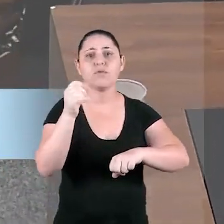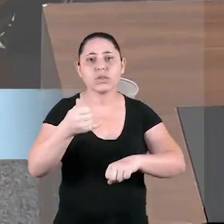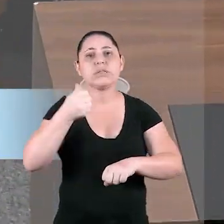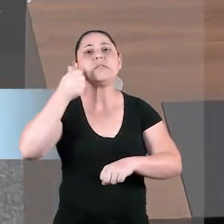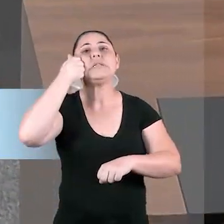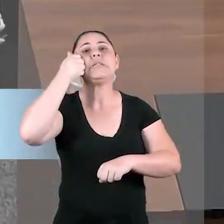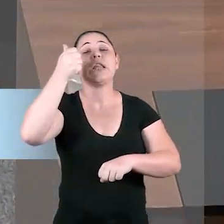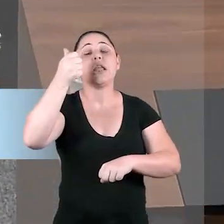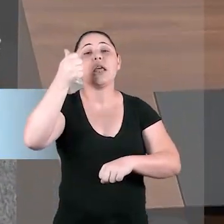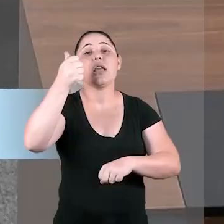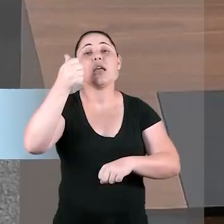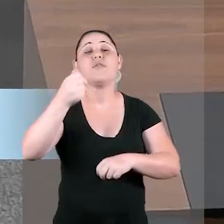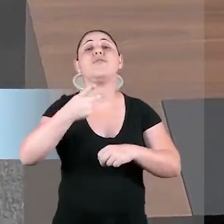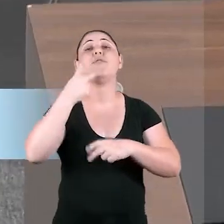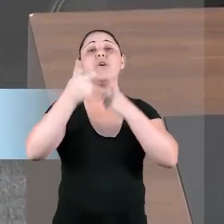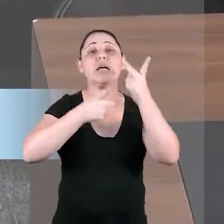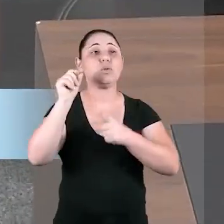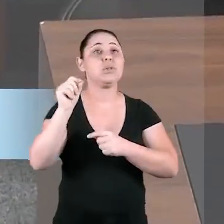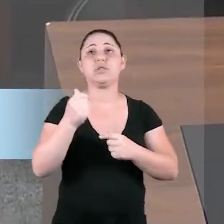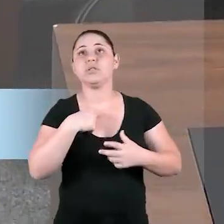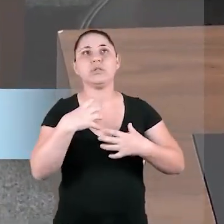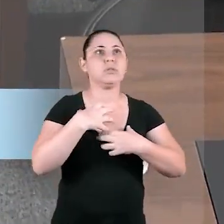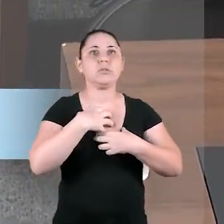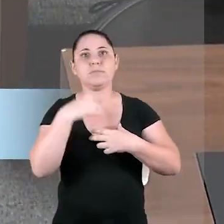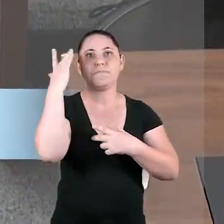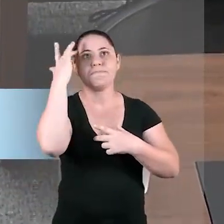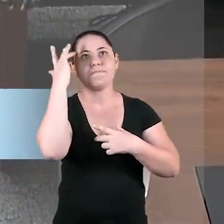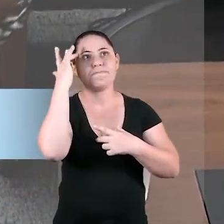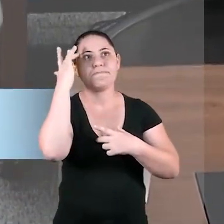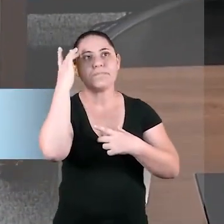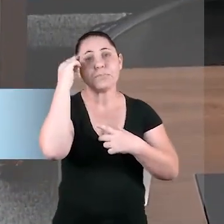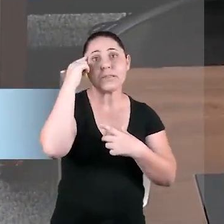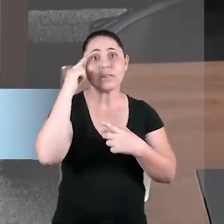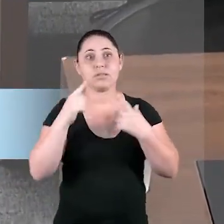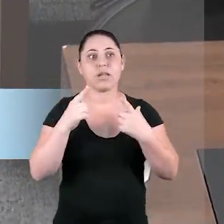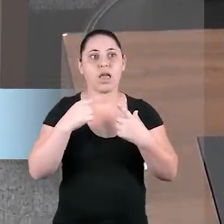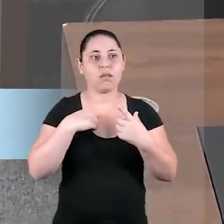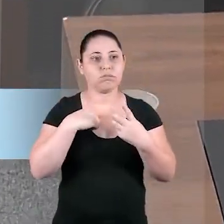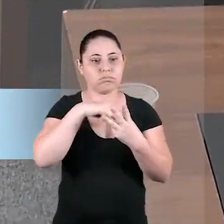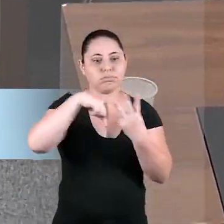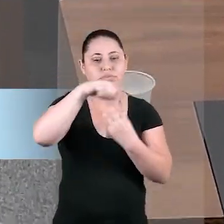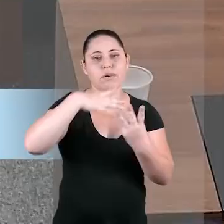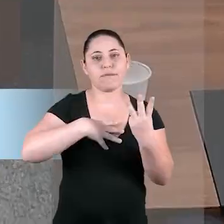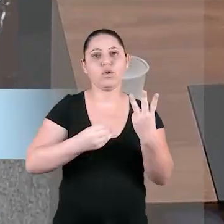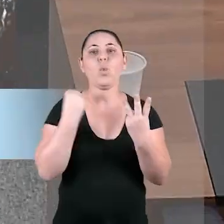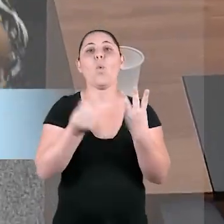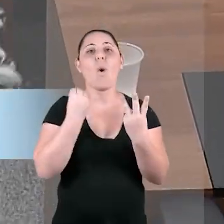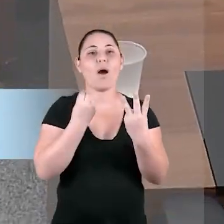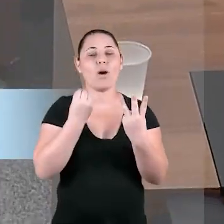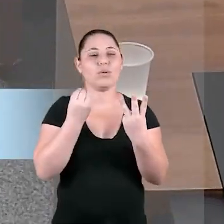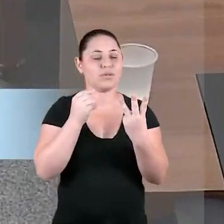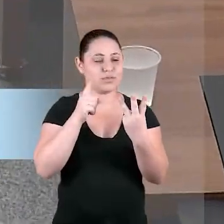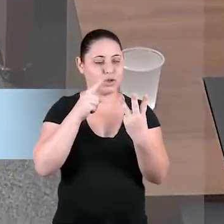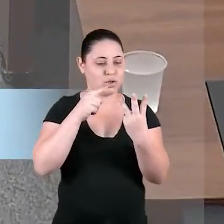você ligaria e o que você falaria? Aí todo mundo ficou, né? Aí eu tenho 3 filhos, falei, não vai dar, vou ter que fazer